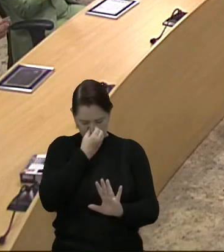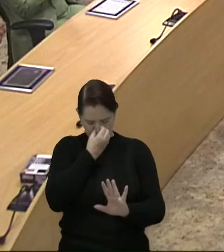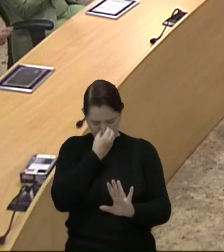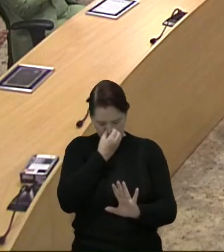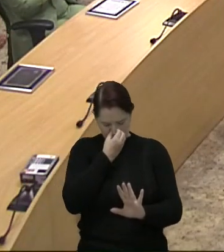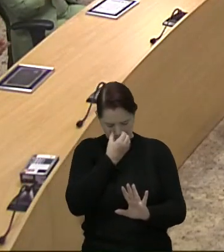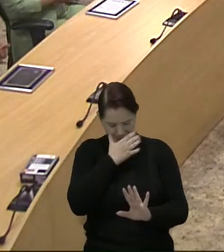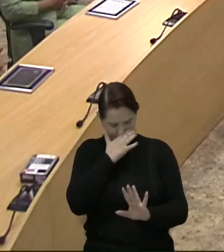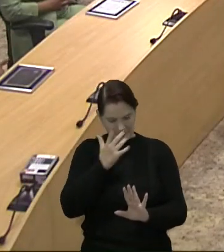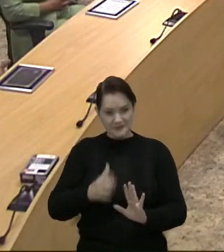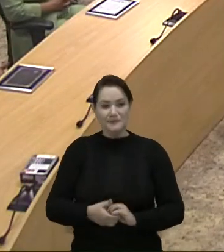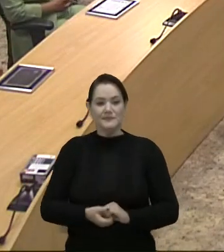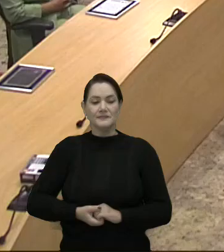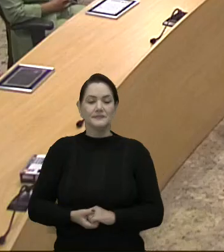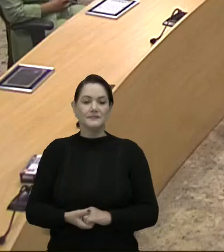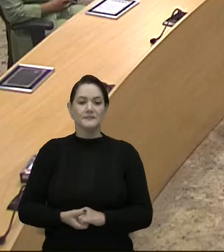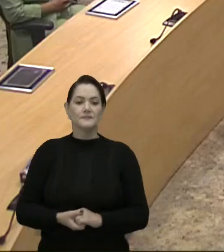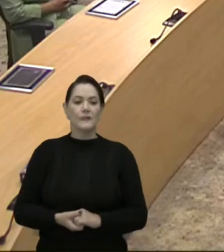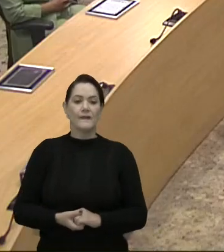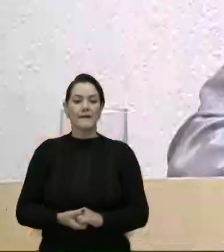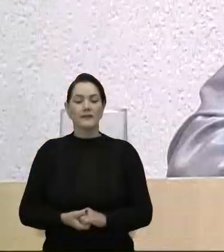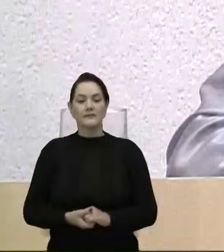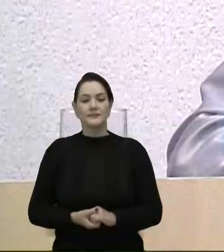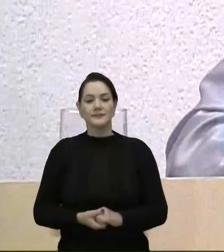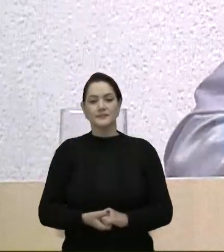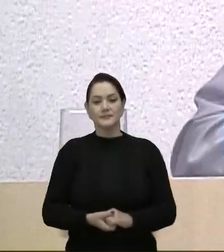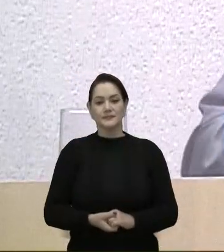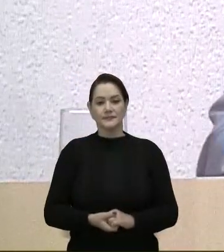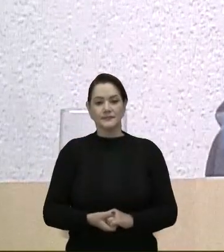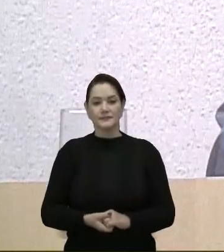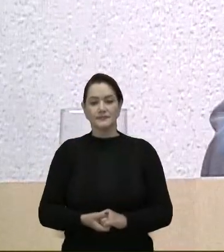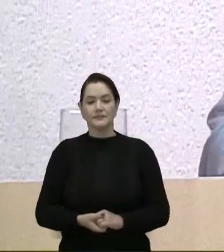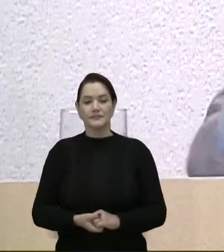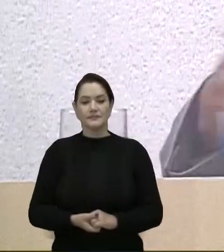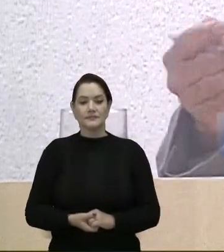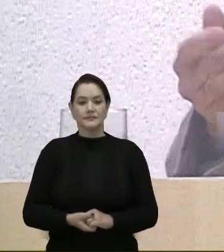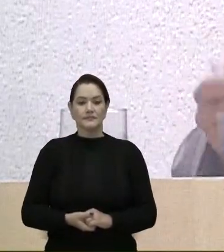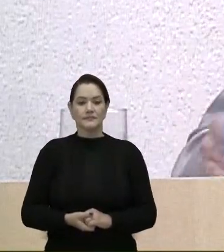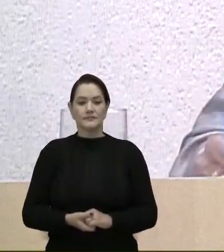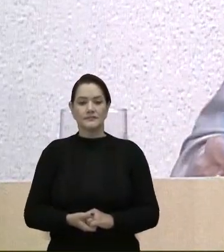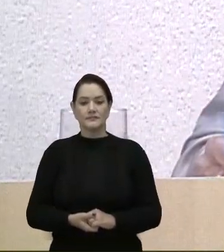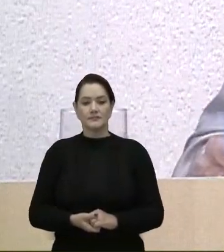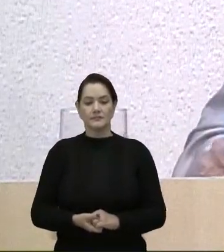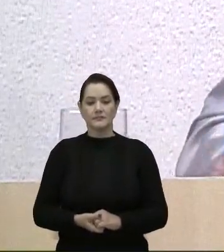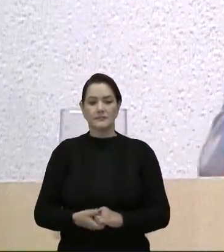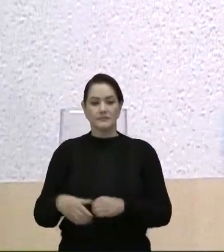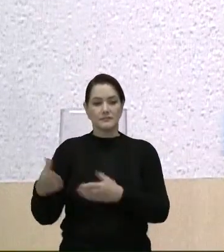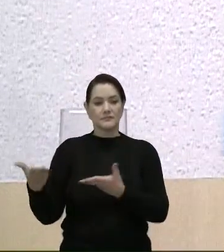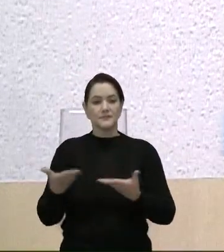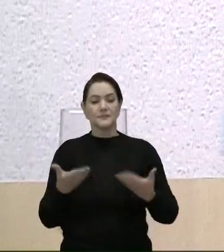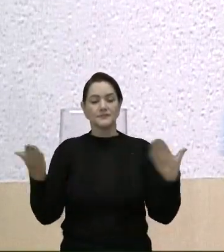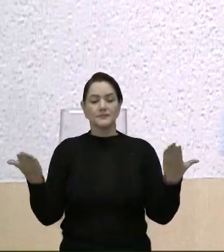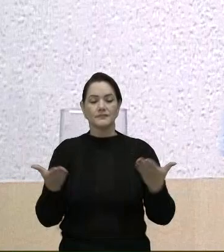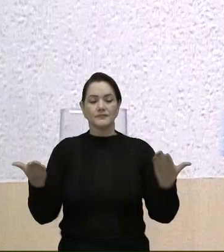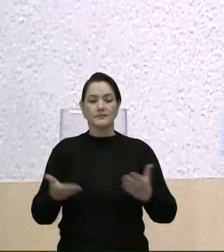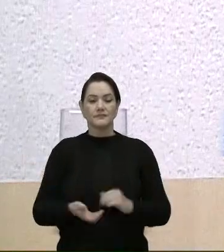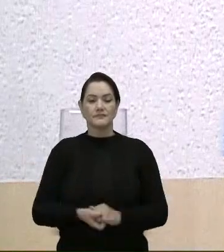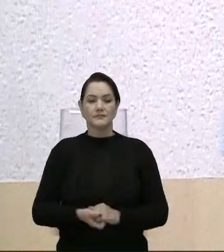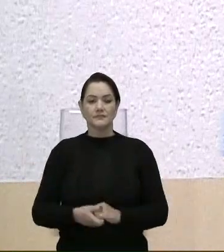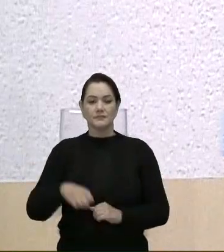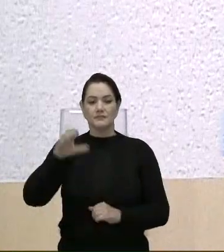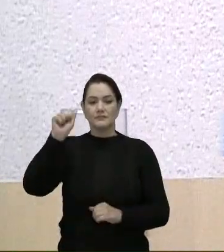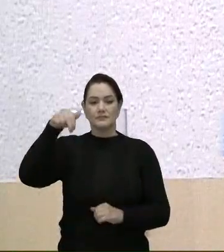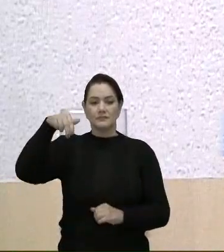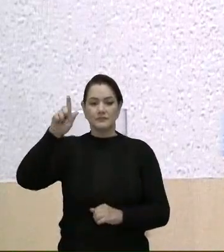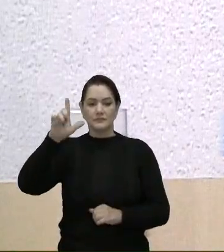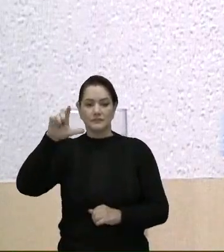Convido. convido à frente desta mesa Ângela